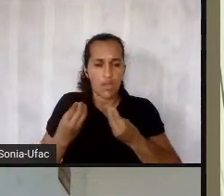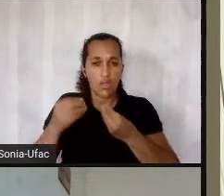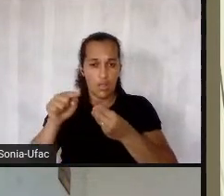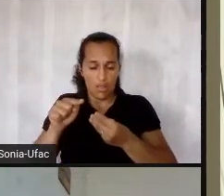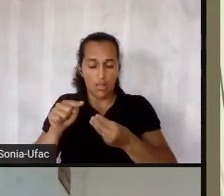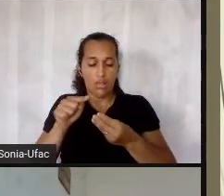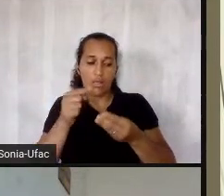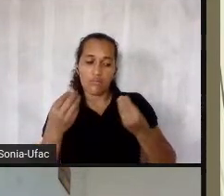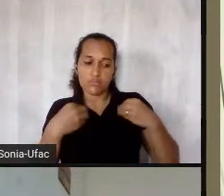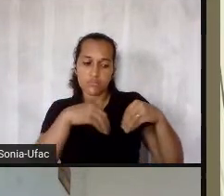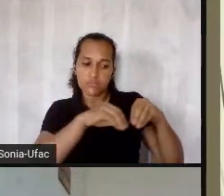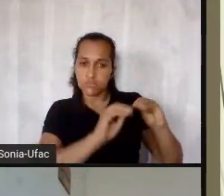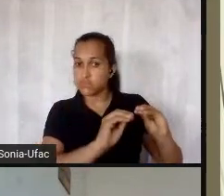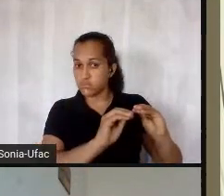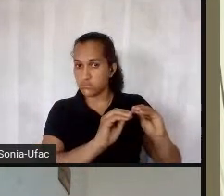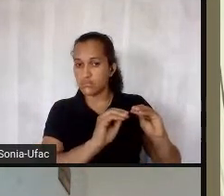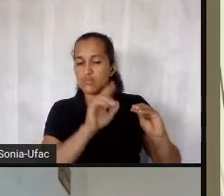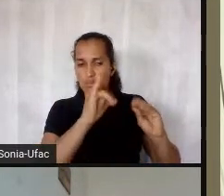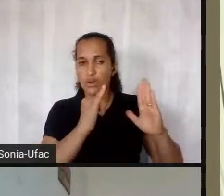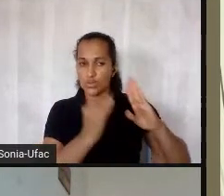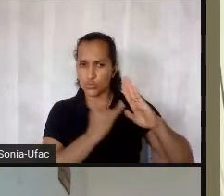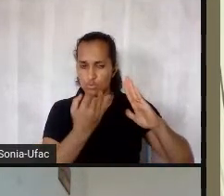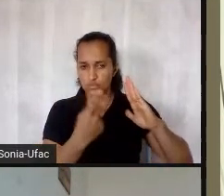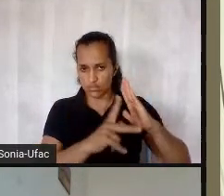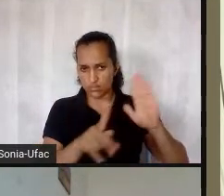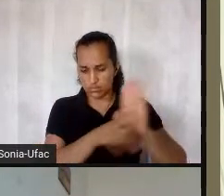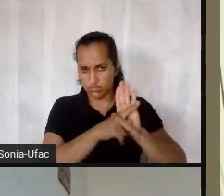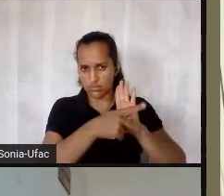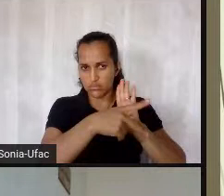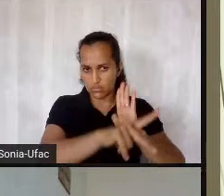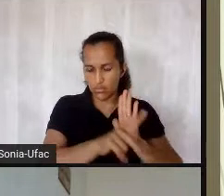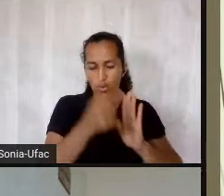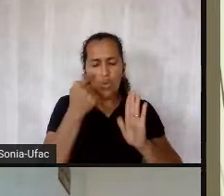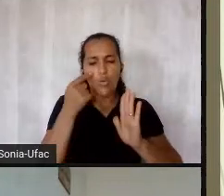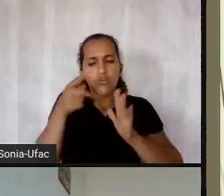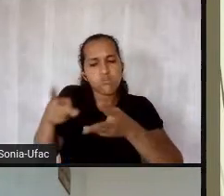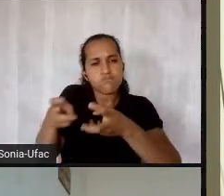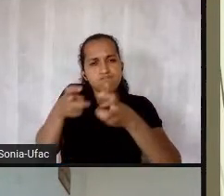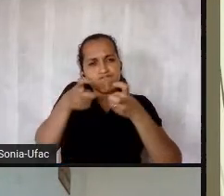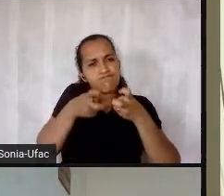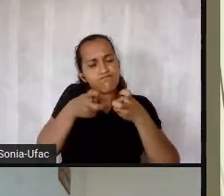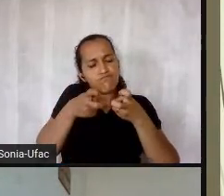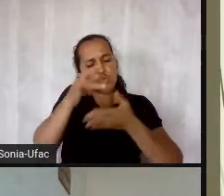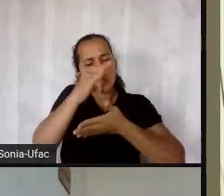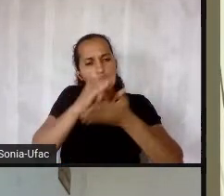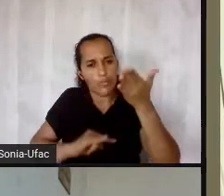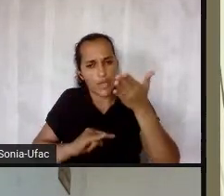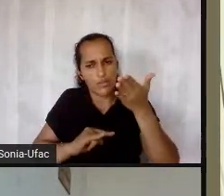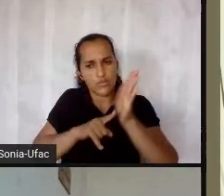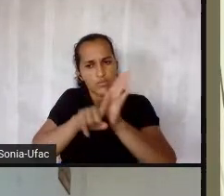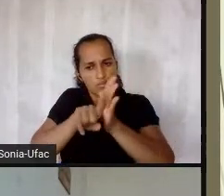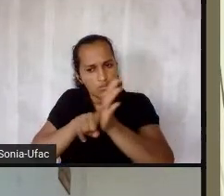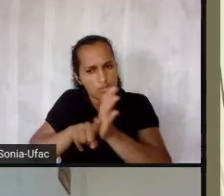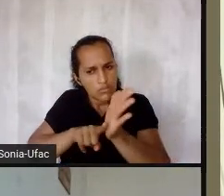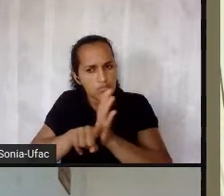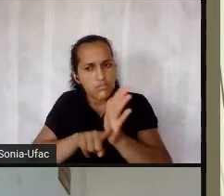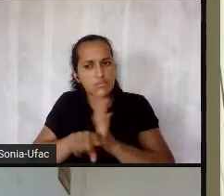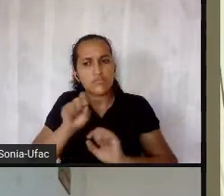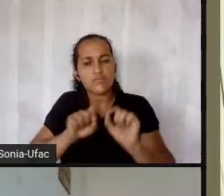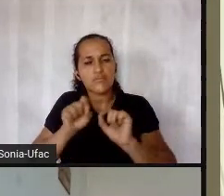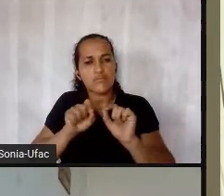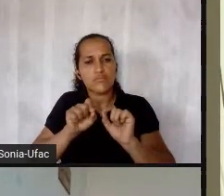instituição e foram consideradas para análise apenas aqueles documentos que, de alguma forma,